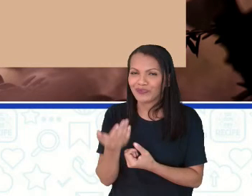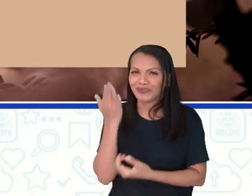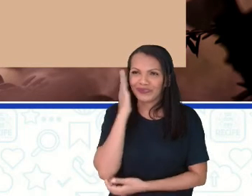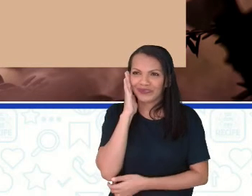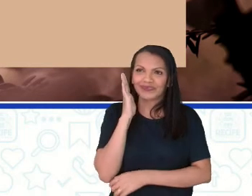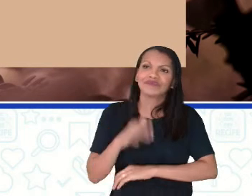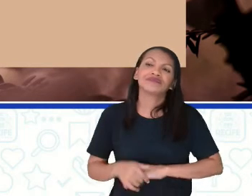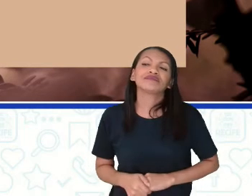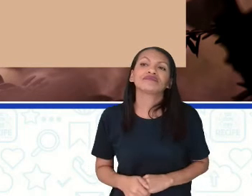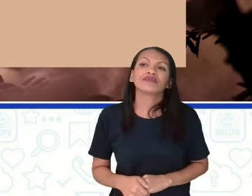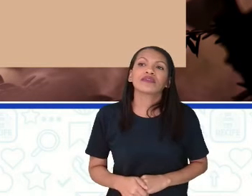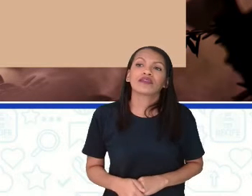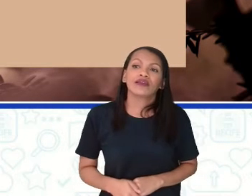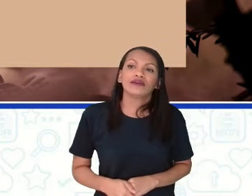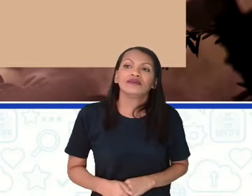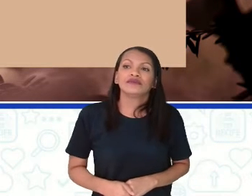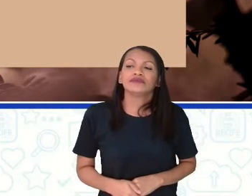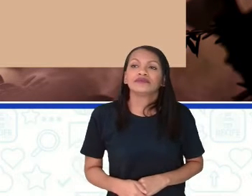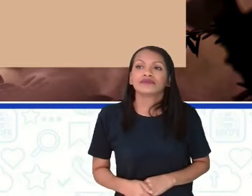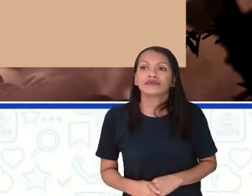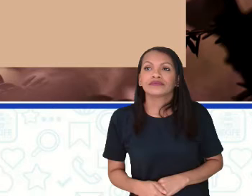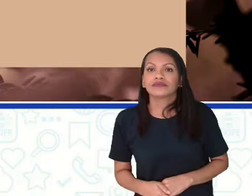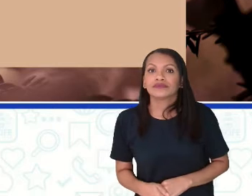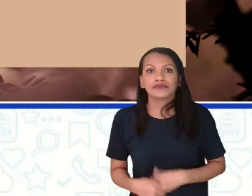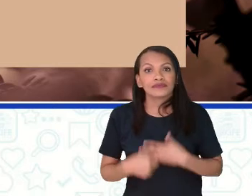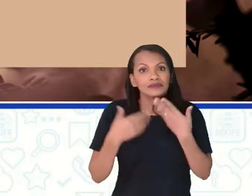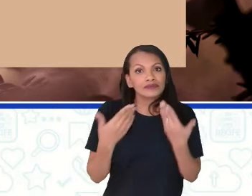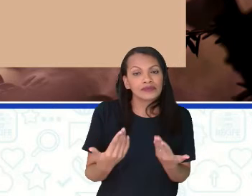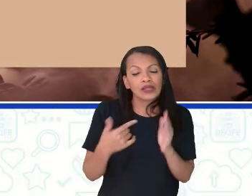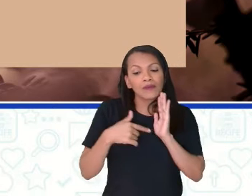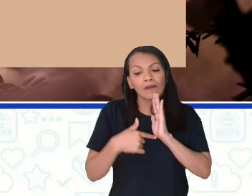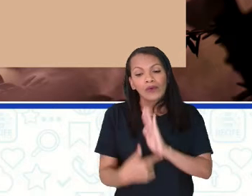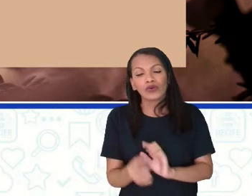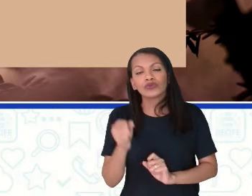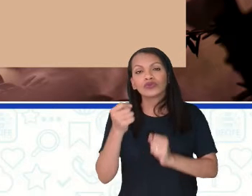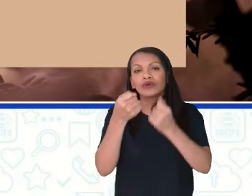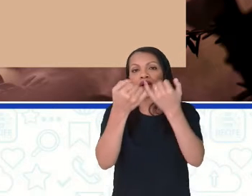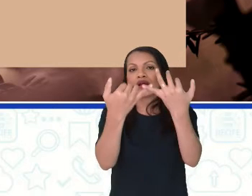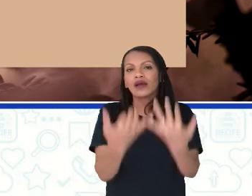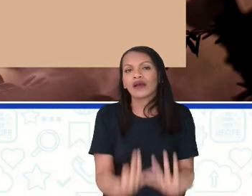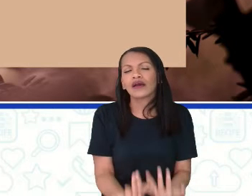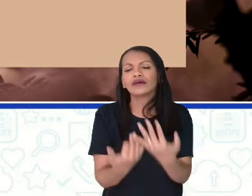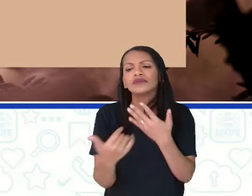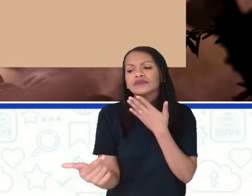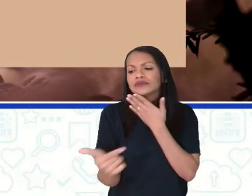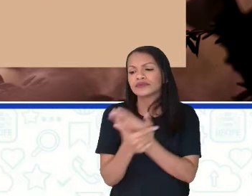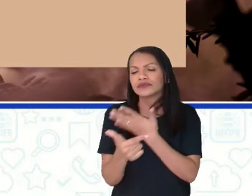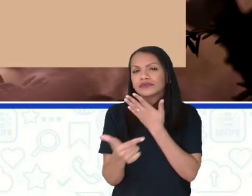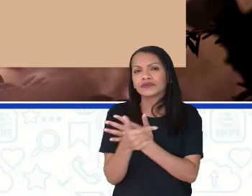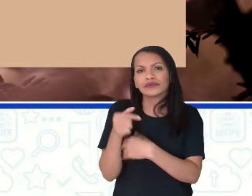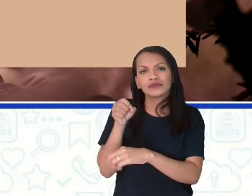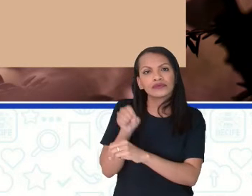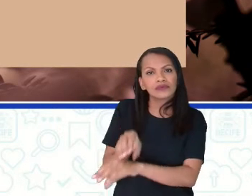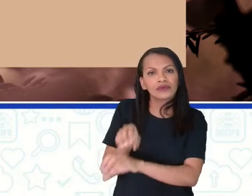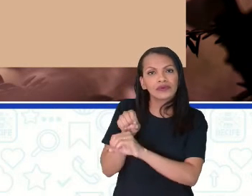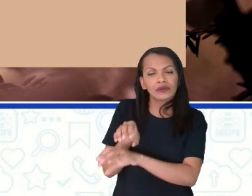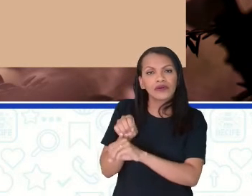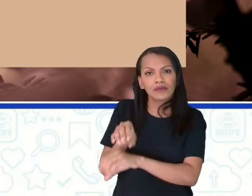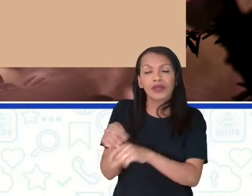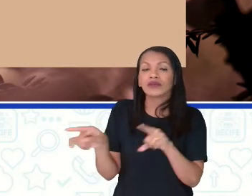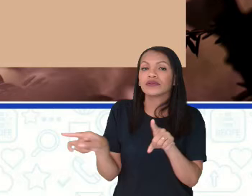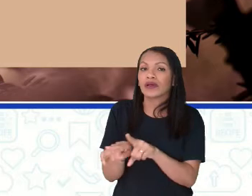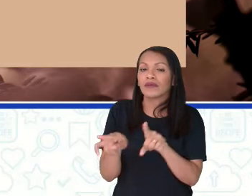personagens, geralmente animais, apresentam a narrativa com o objetivo de passar uma lição de moral, narrativa